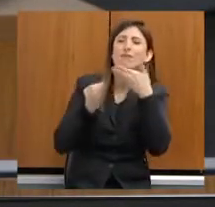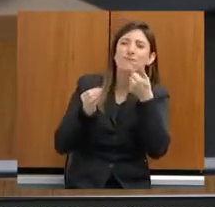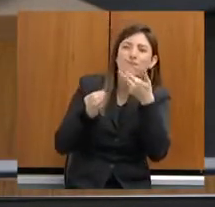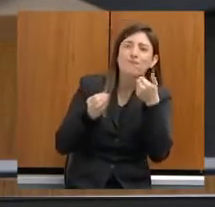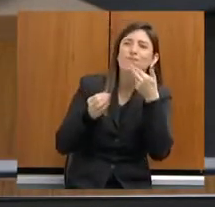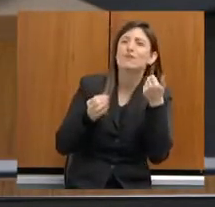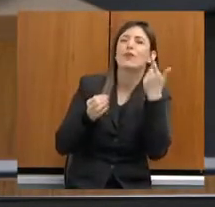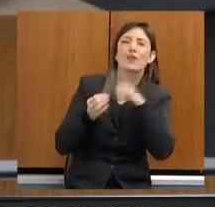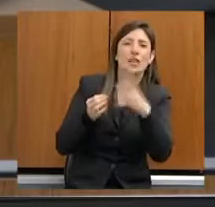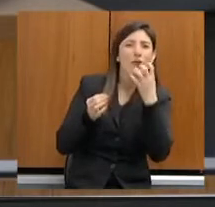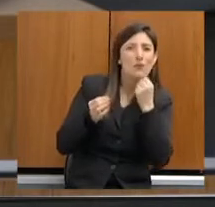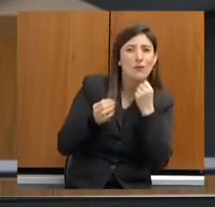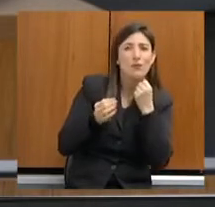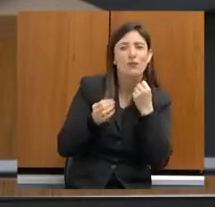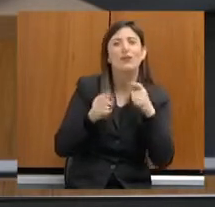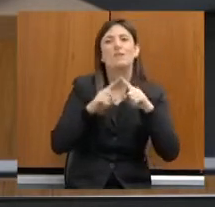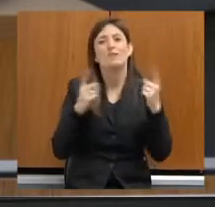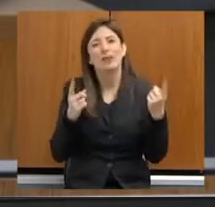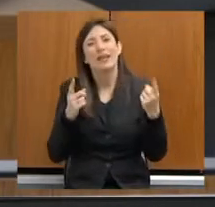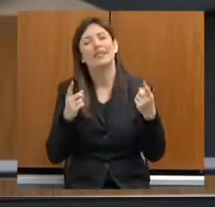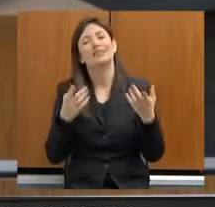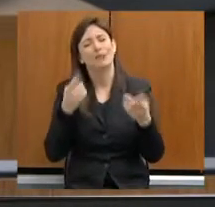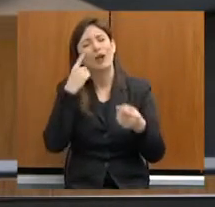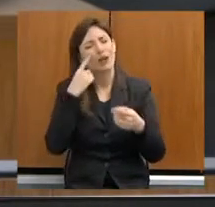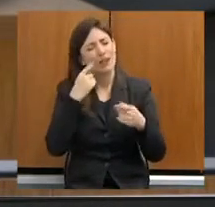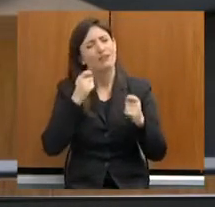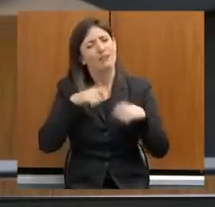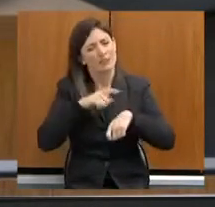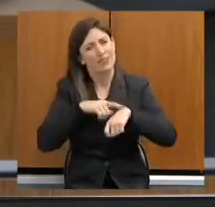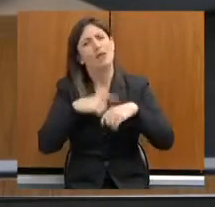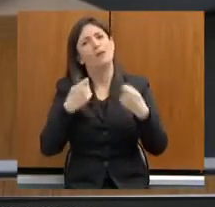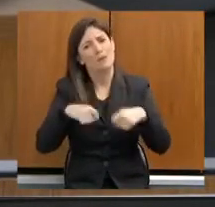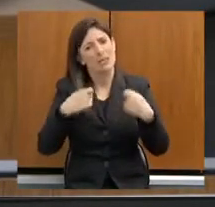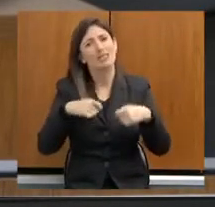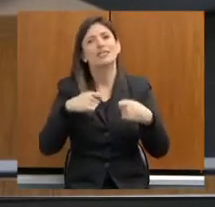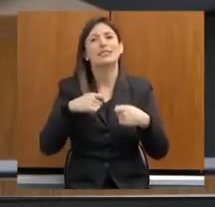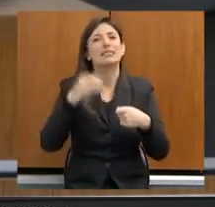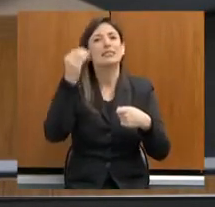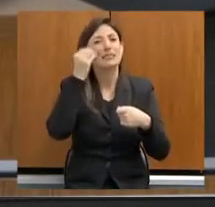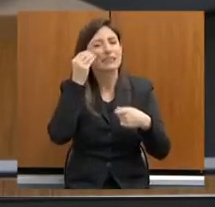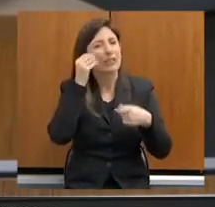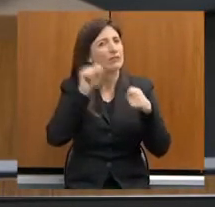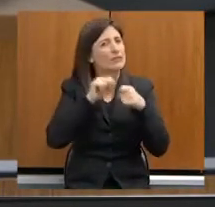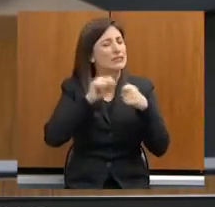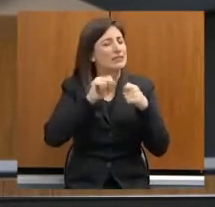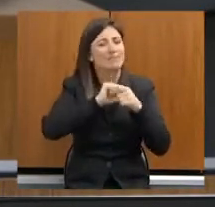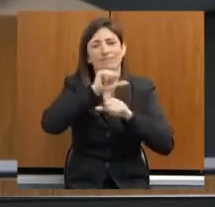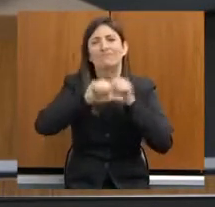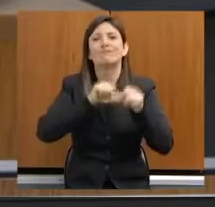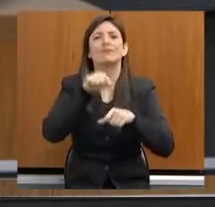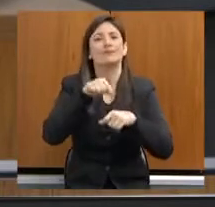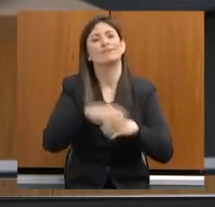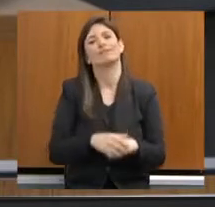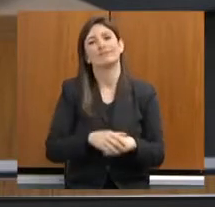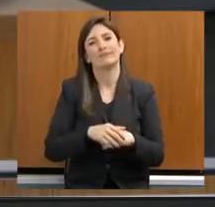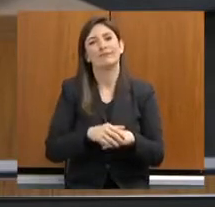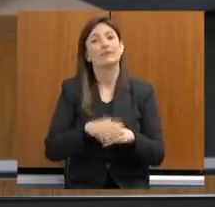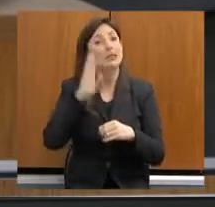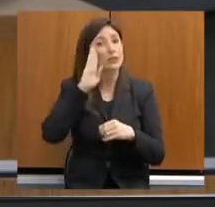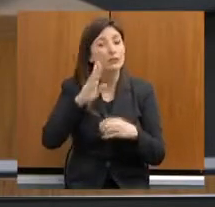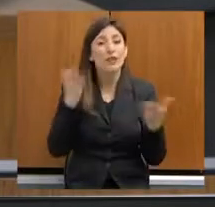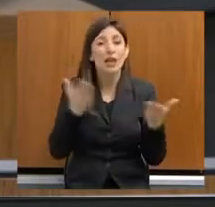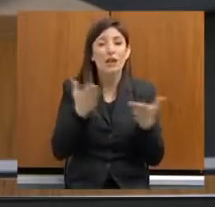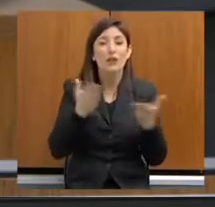ainda tem tempo secretário e tem que ter protagonismo nessa questão e inclusive agora